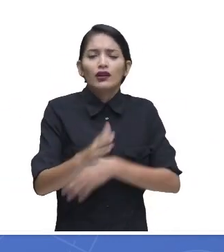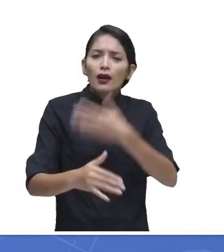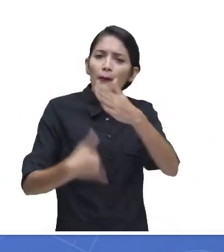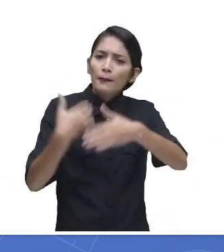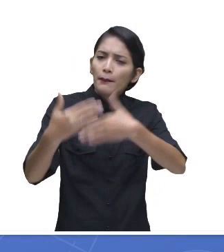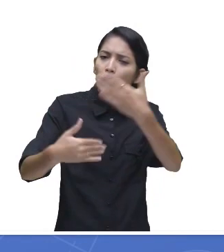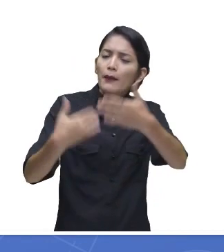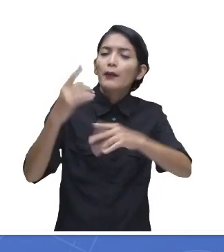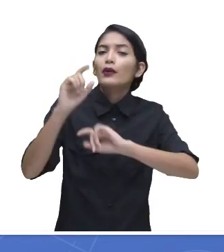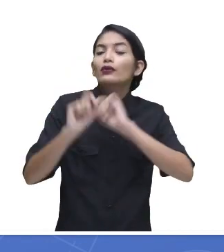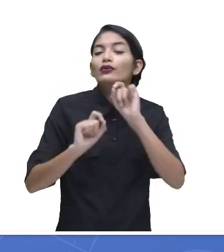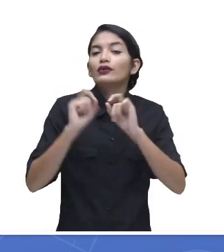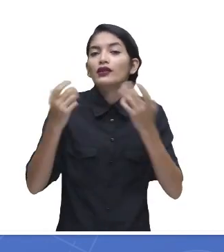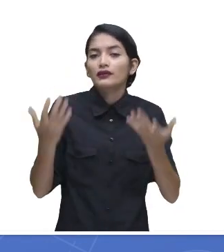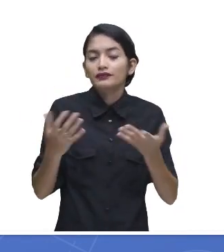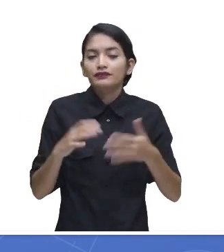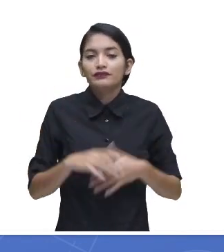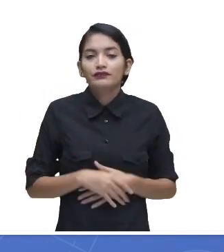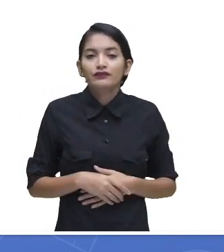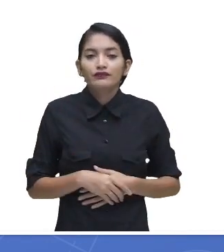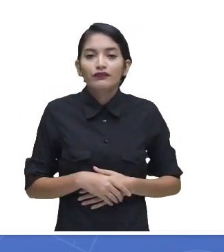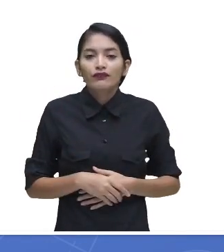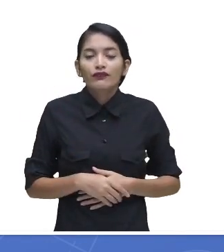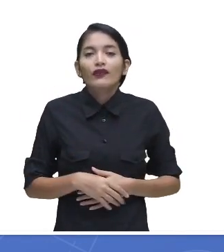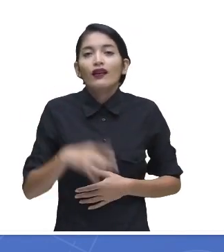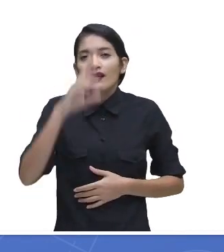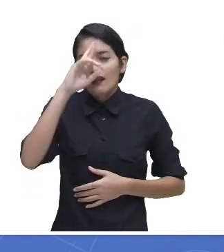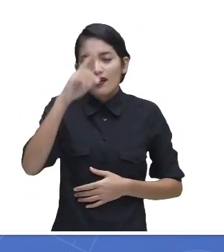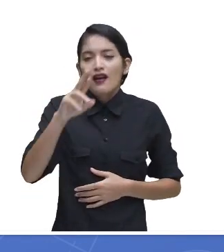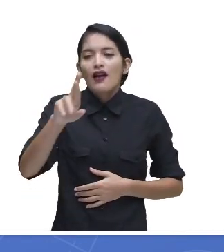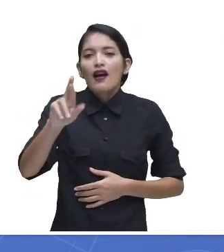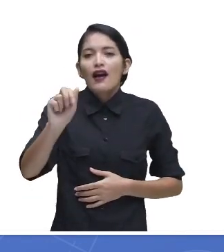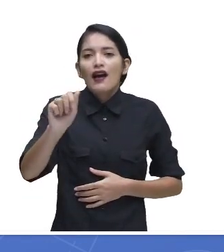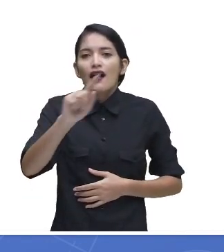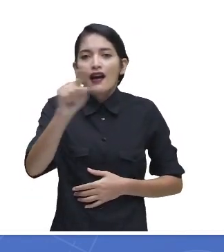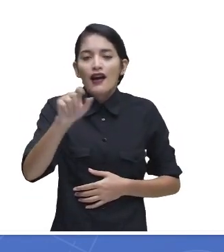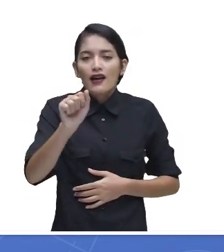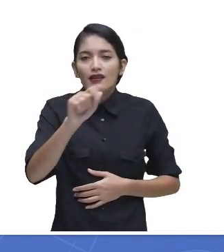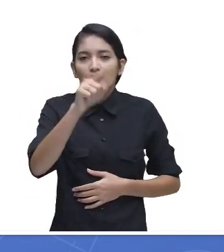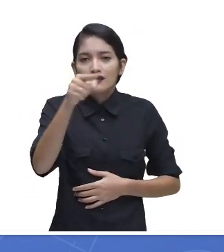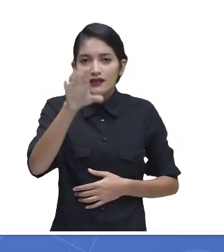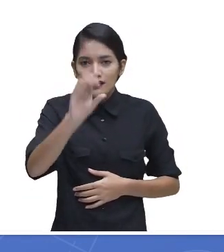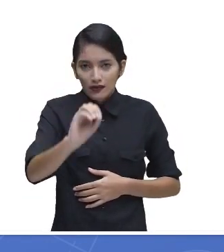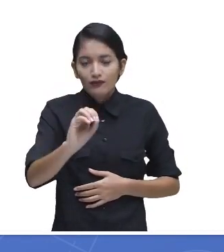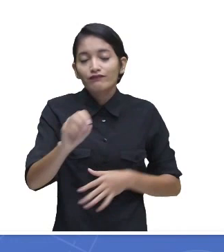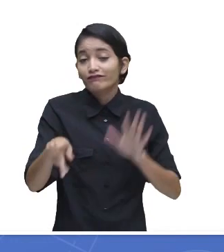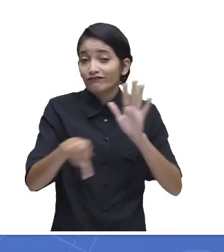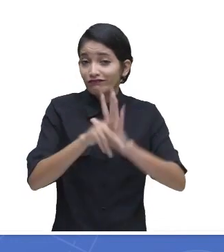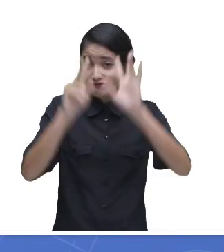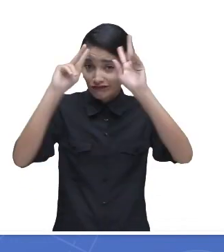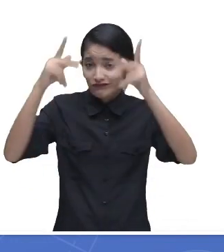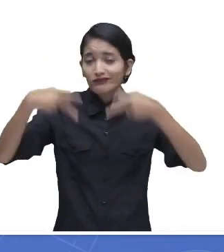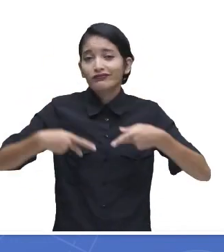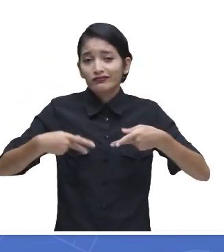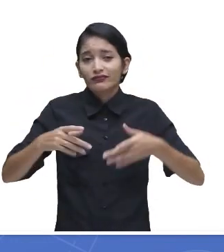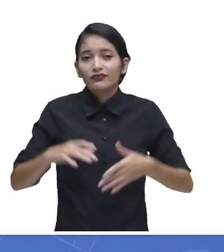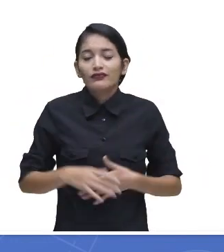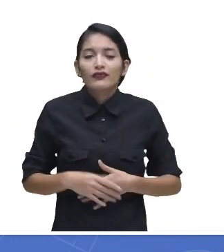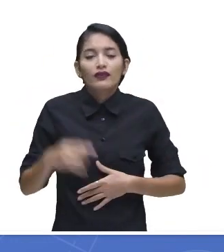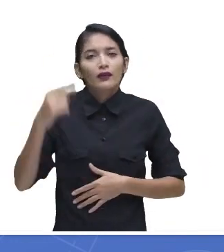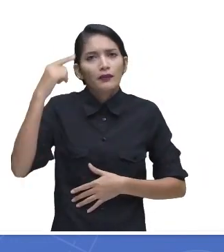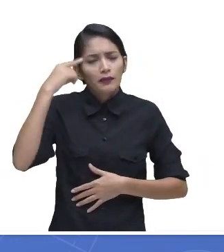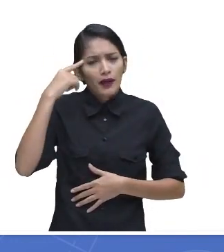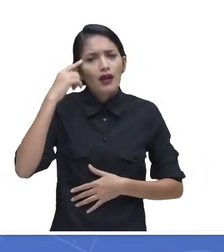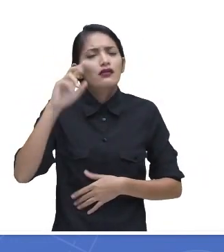por onde? Pelo crivo da razão, pelo ser humano, né? Que pensa, que